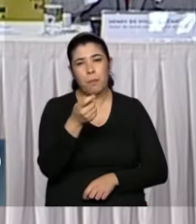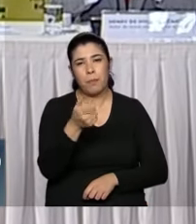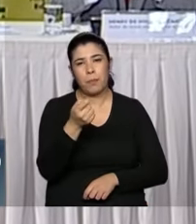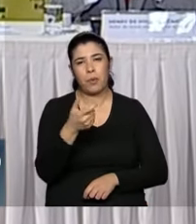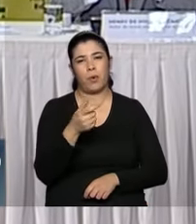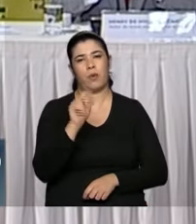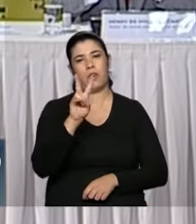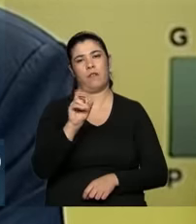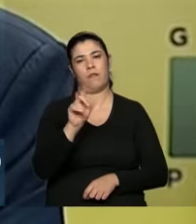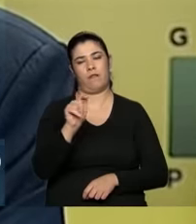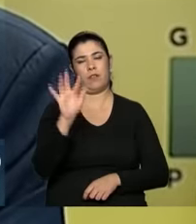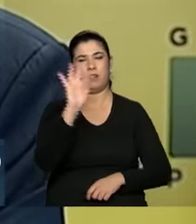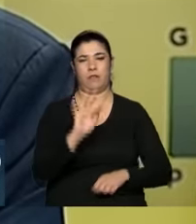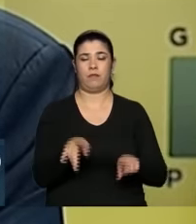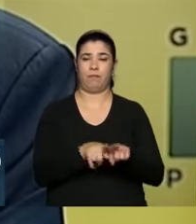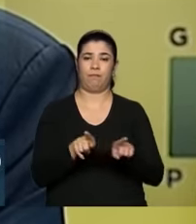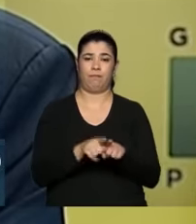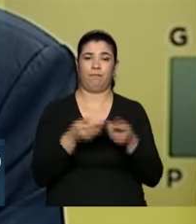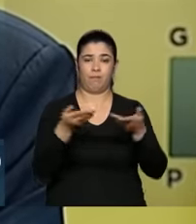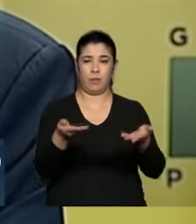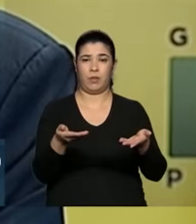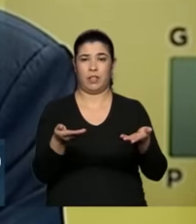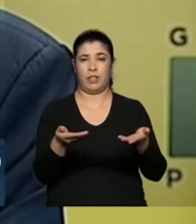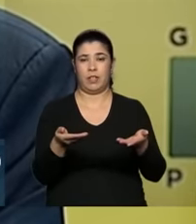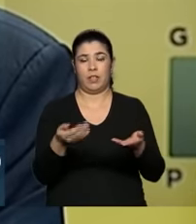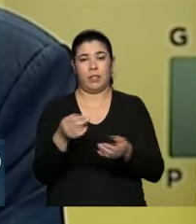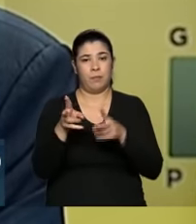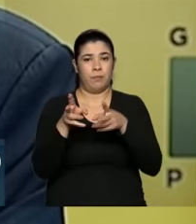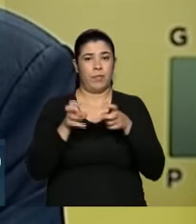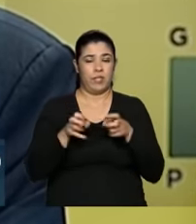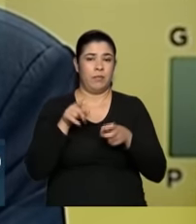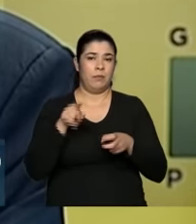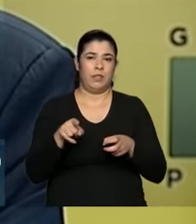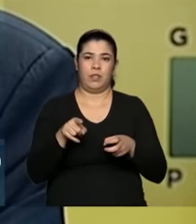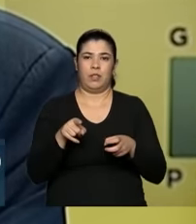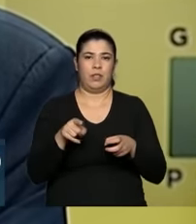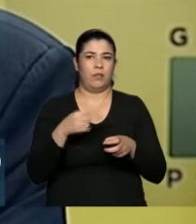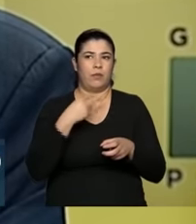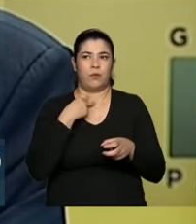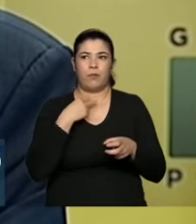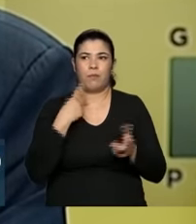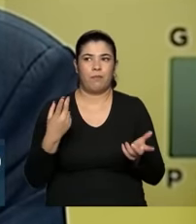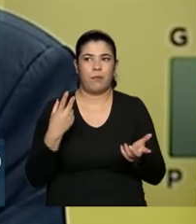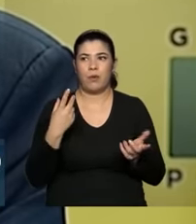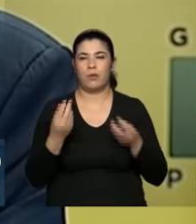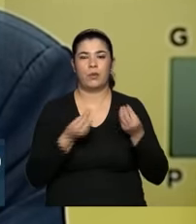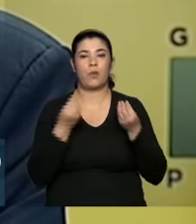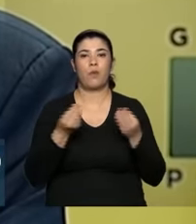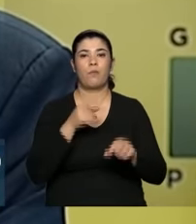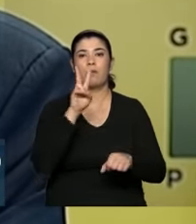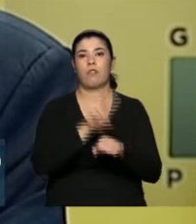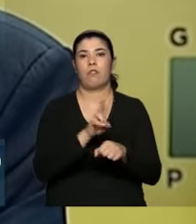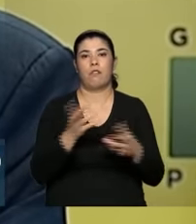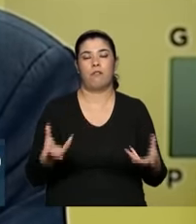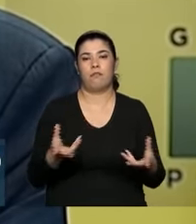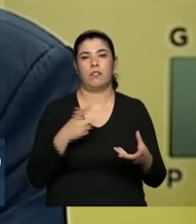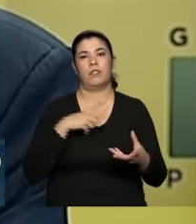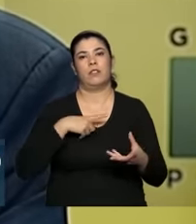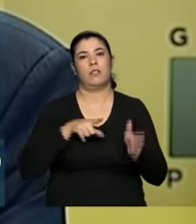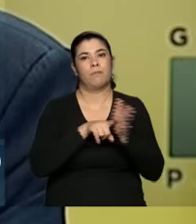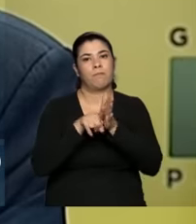em faculdades. Isso me faz considerar indefensável o argumento de que não deveria